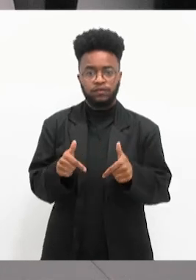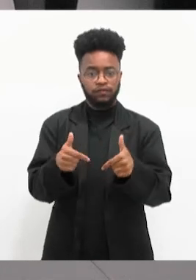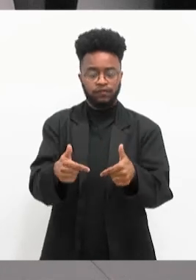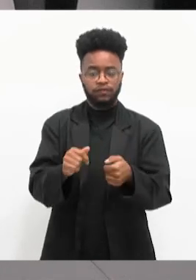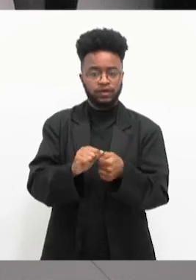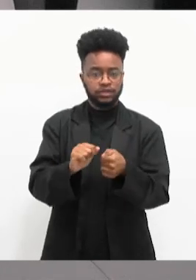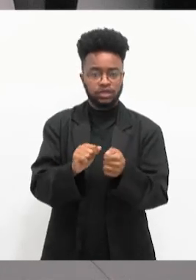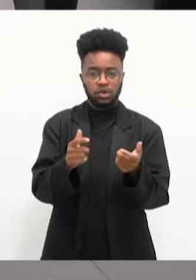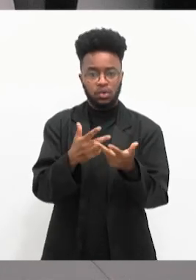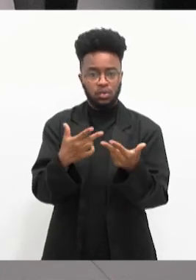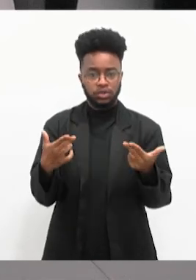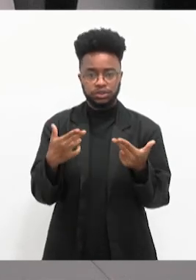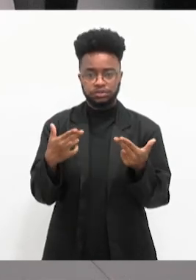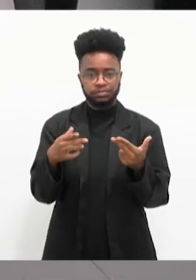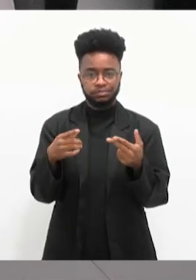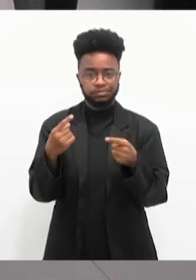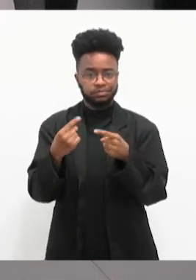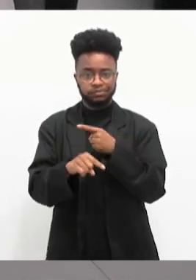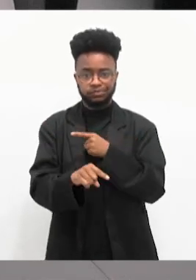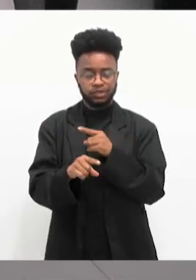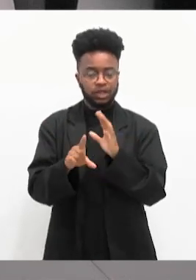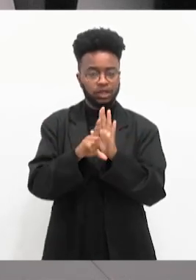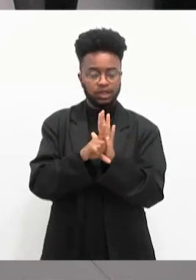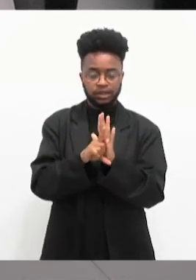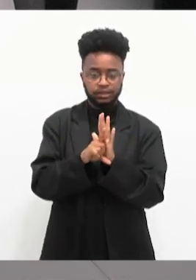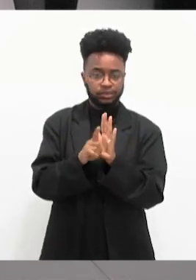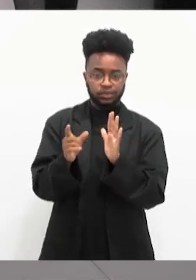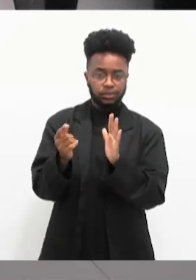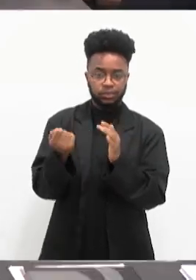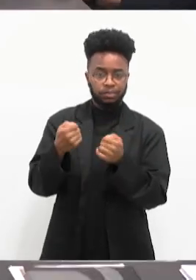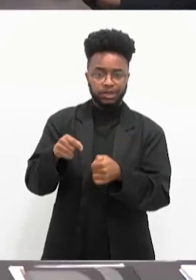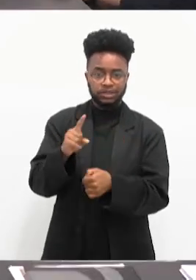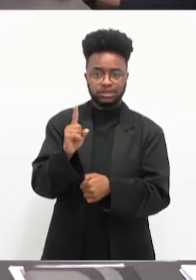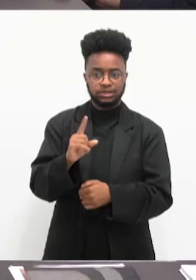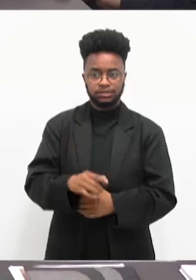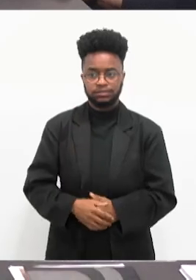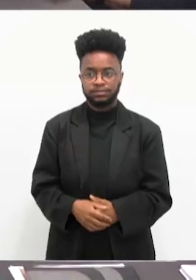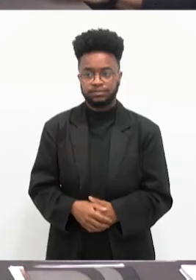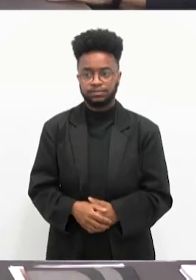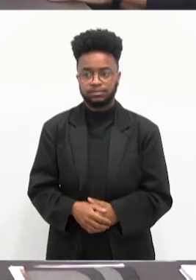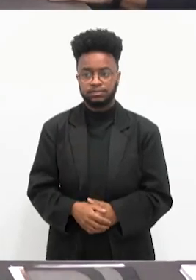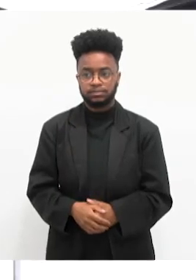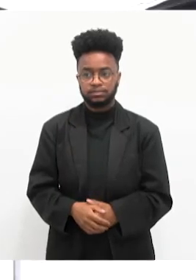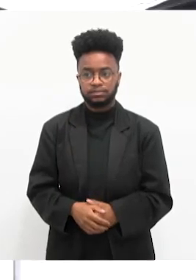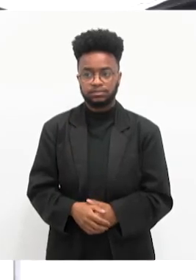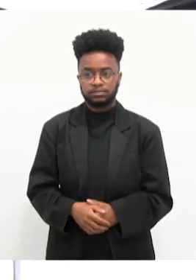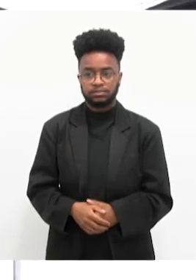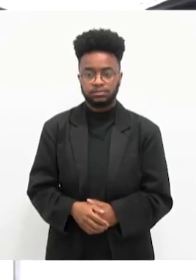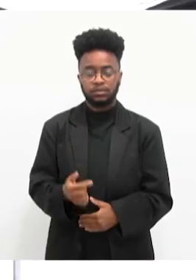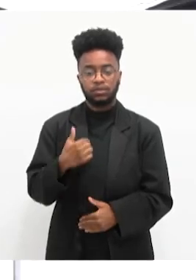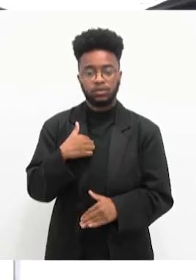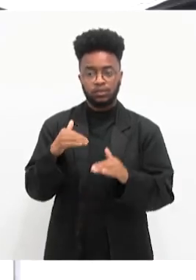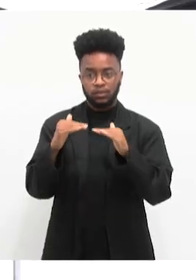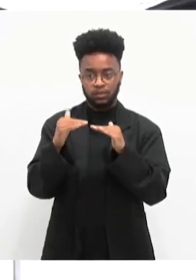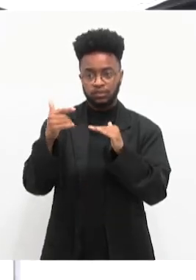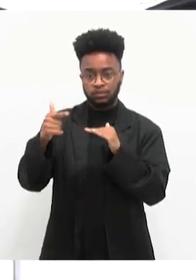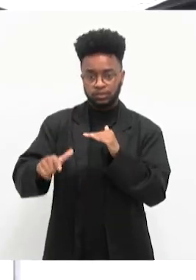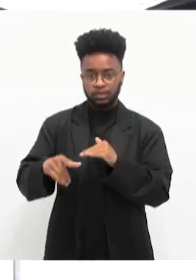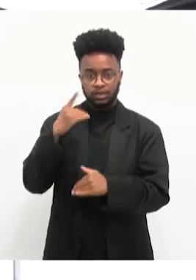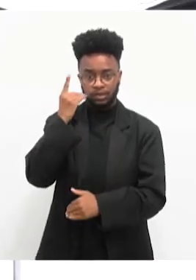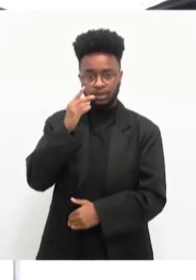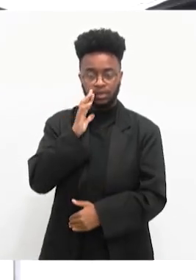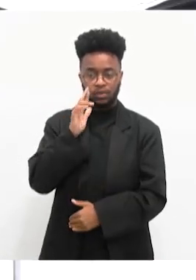é vedado em lei, é absolutamente desnecessário. Olha só, eu voltei a concordar com o deputado